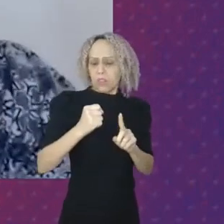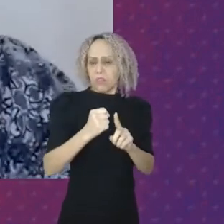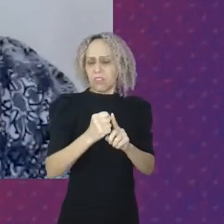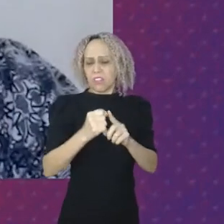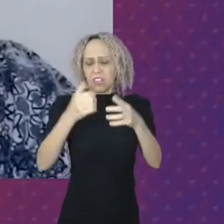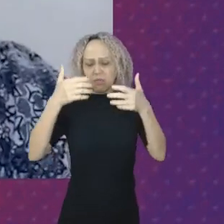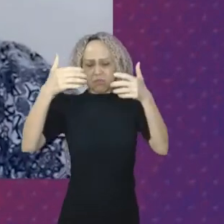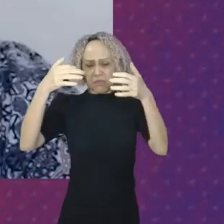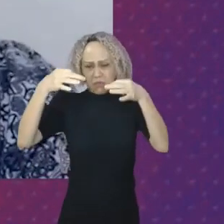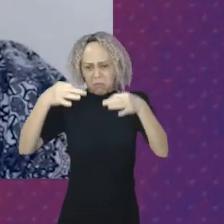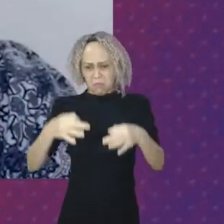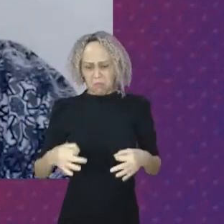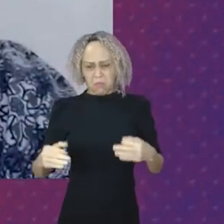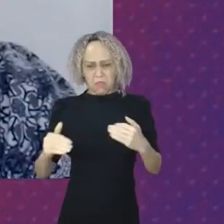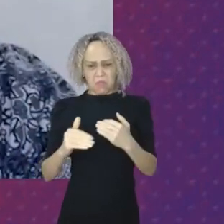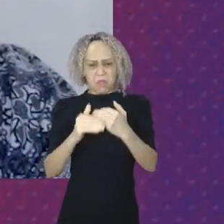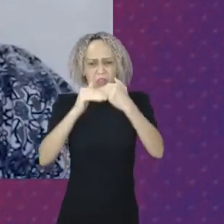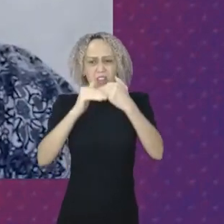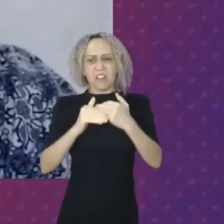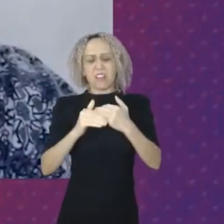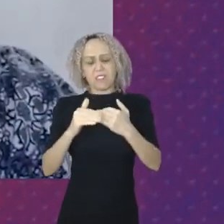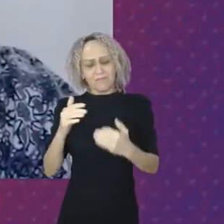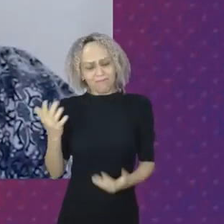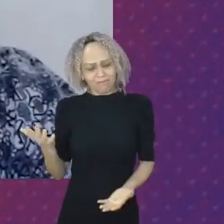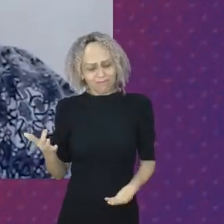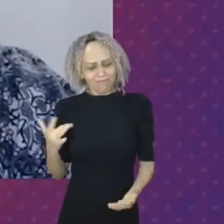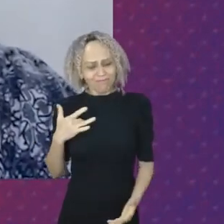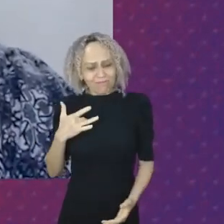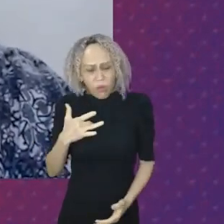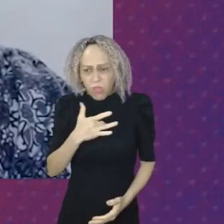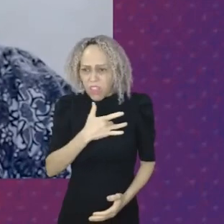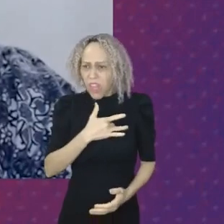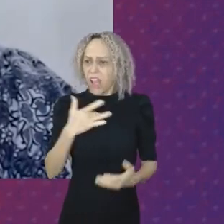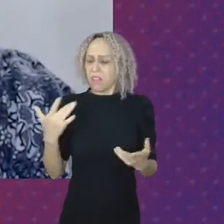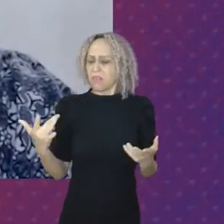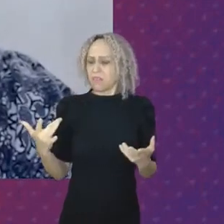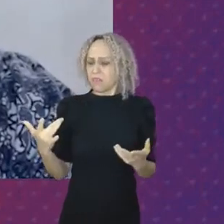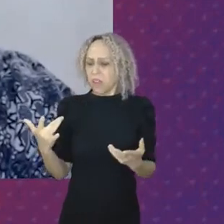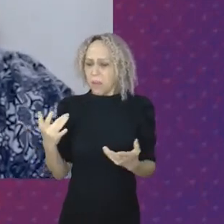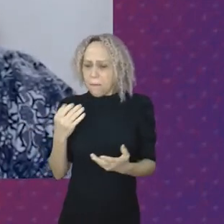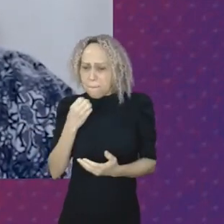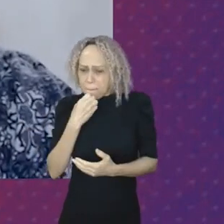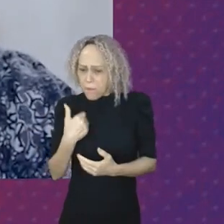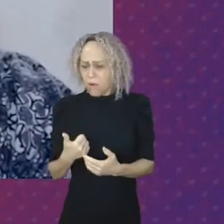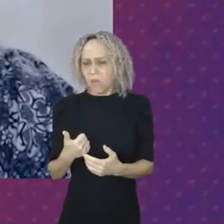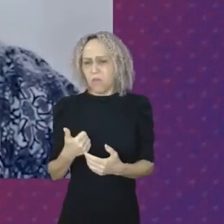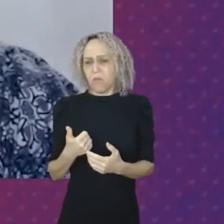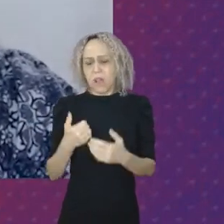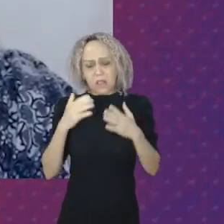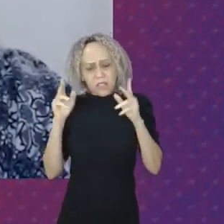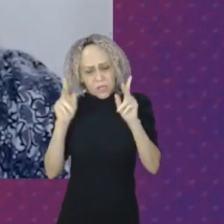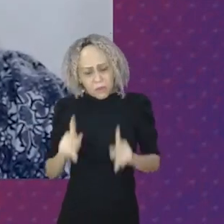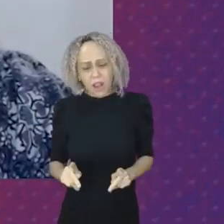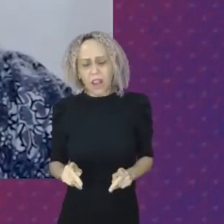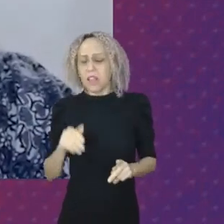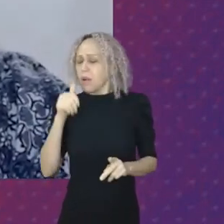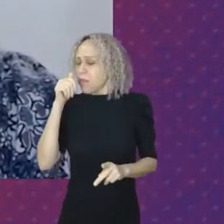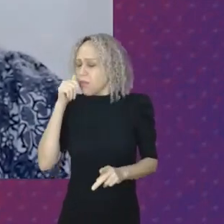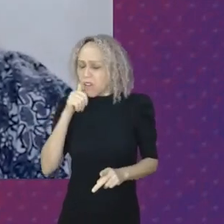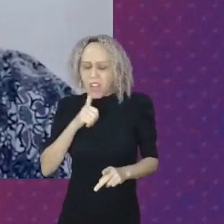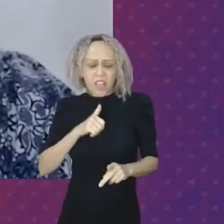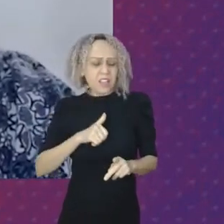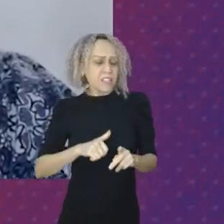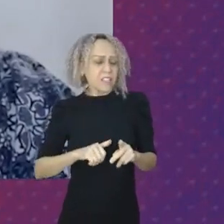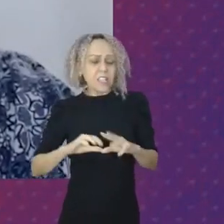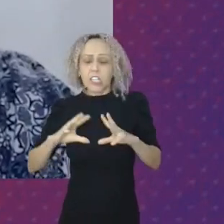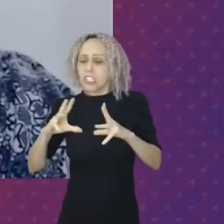mais igualitária entre homens, mulheres e mulheres de todas as orientações, mulheres de todas as